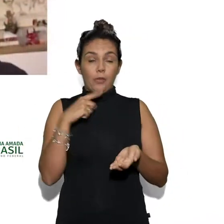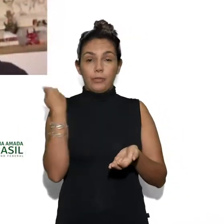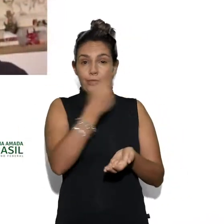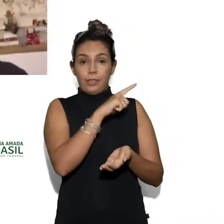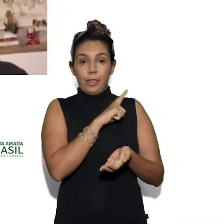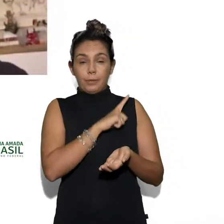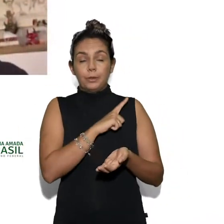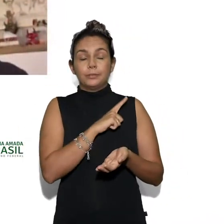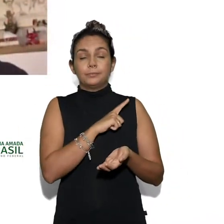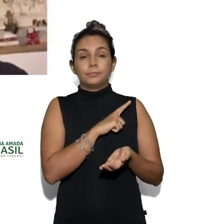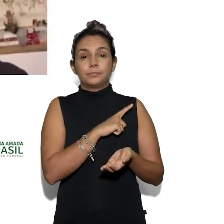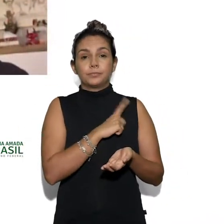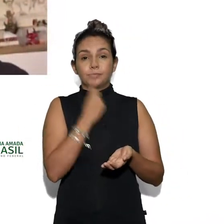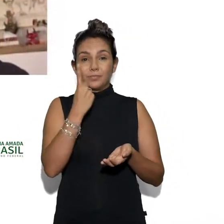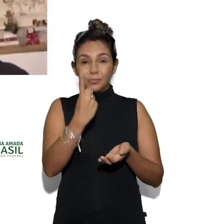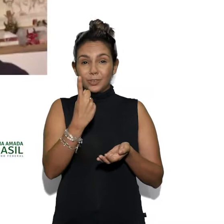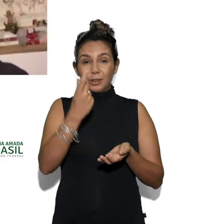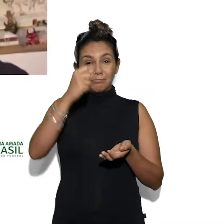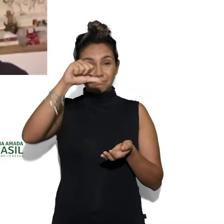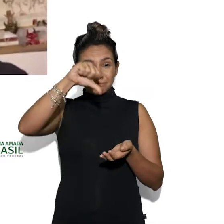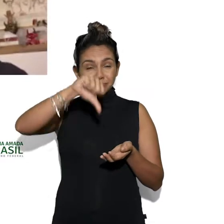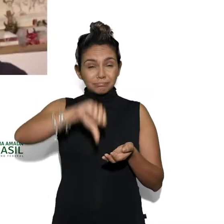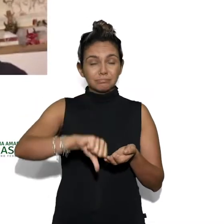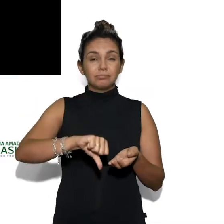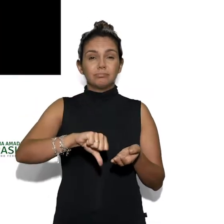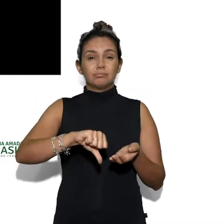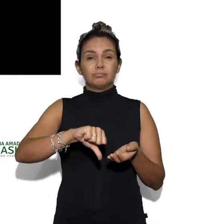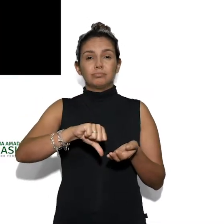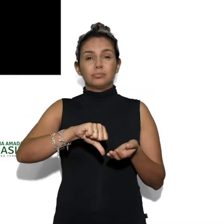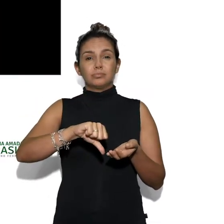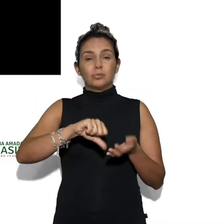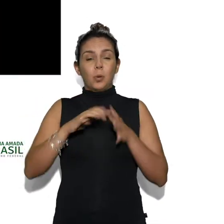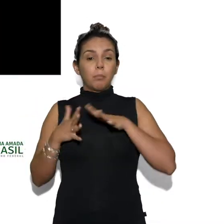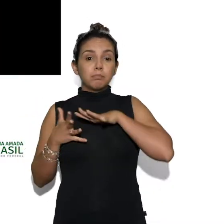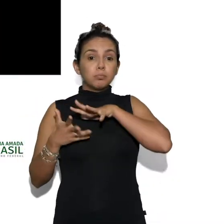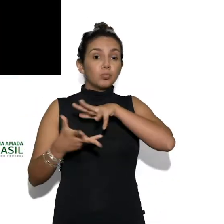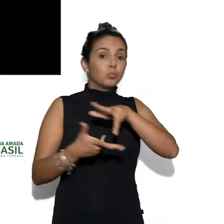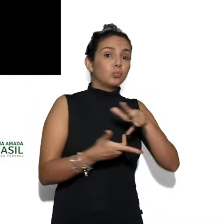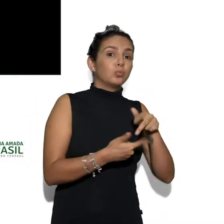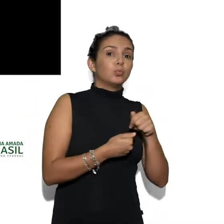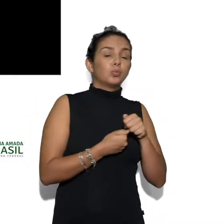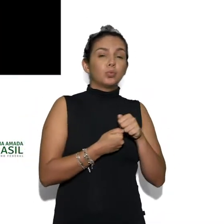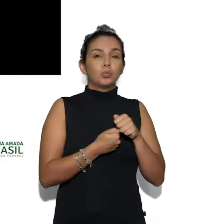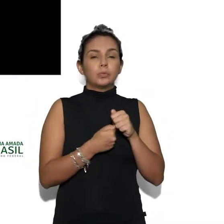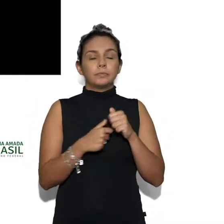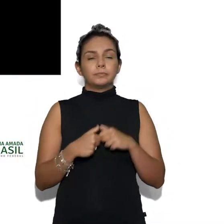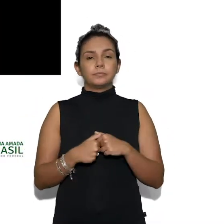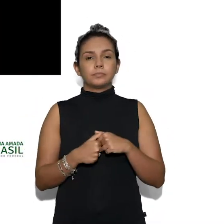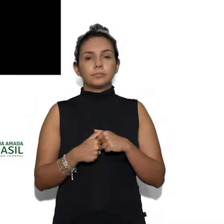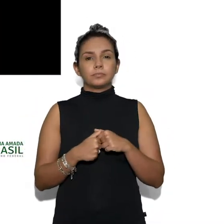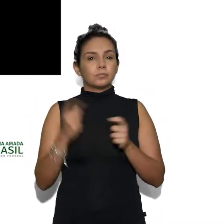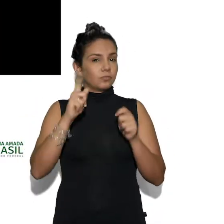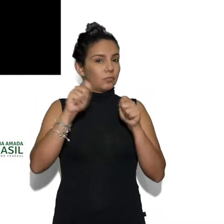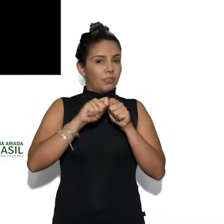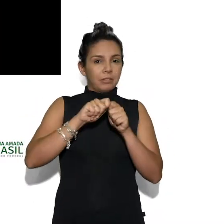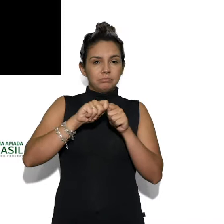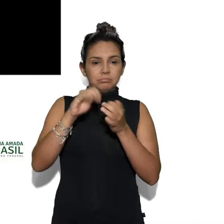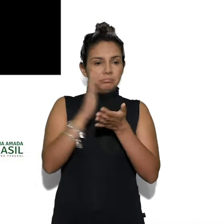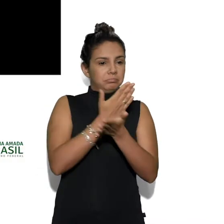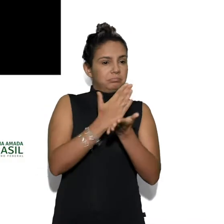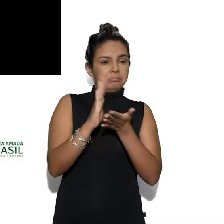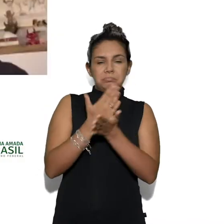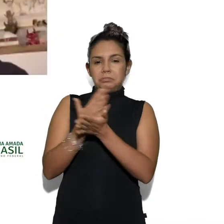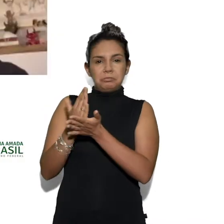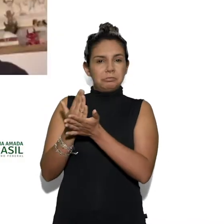temos uma tragédia absolutamente mundial, que não faz discrição entre